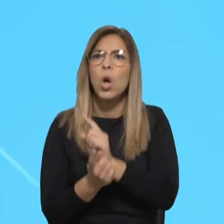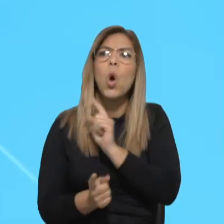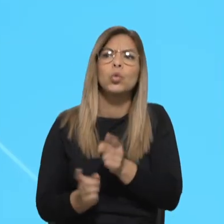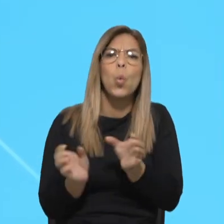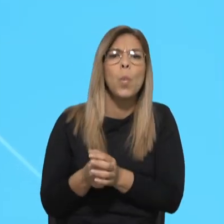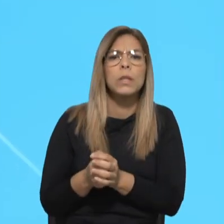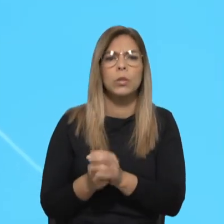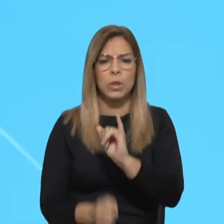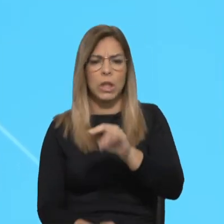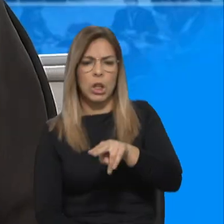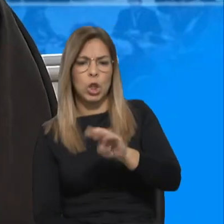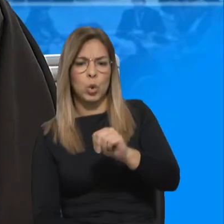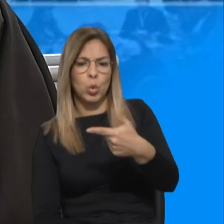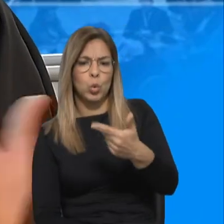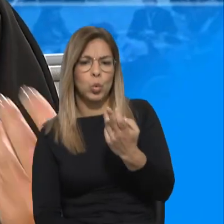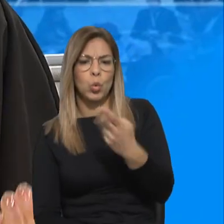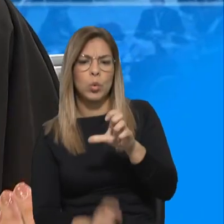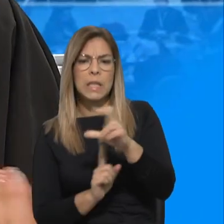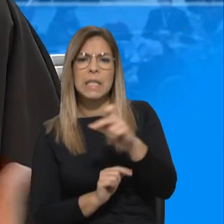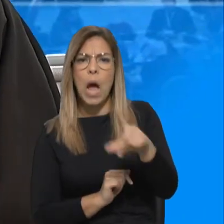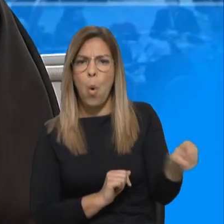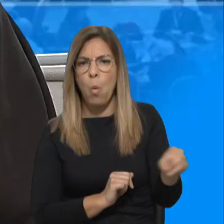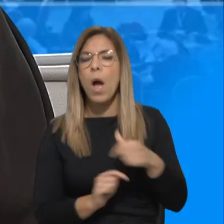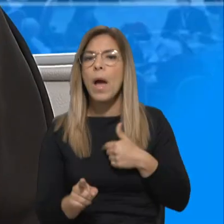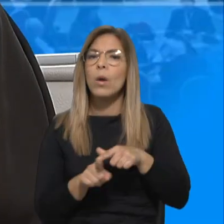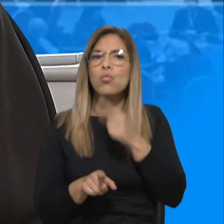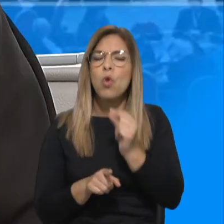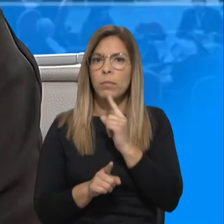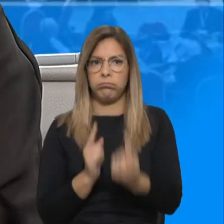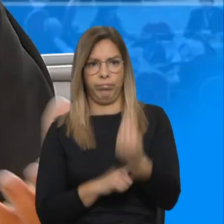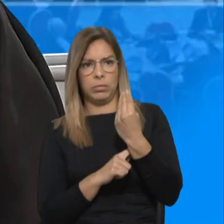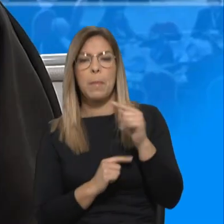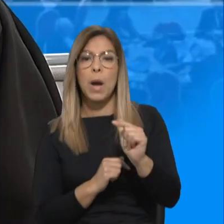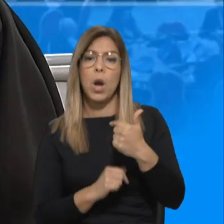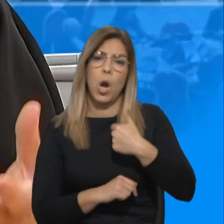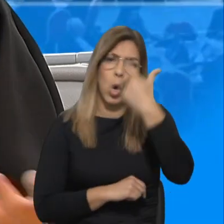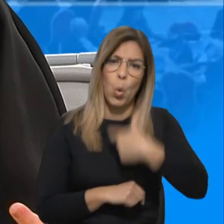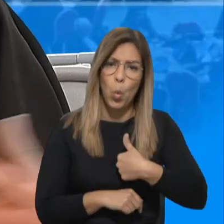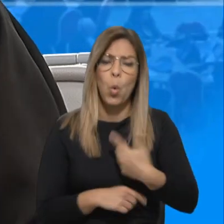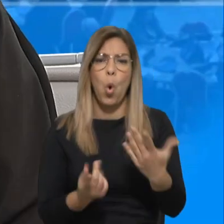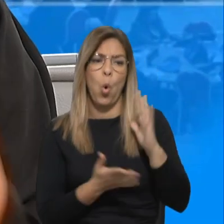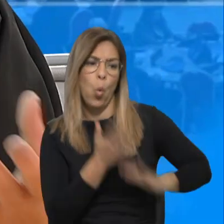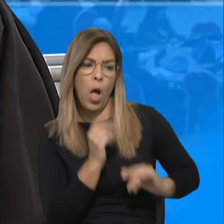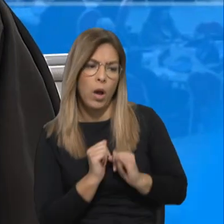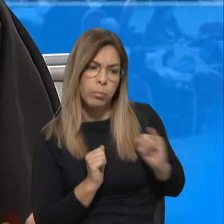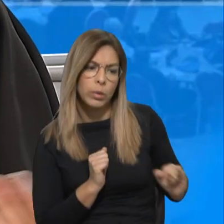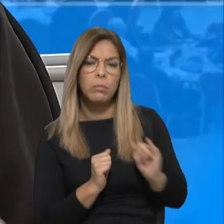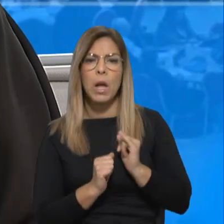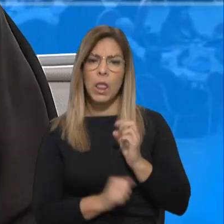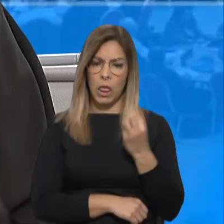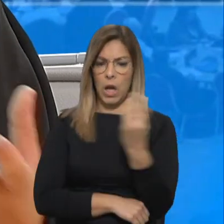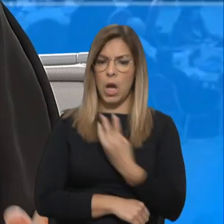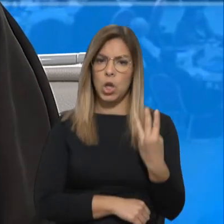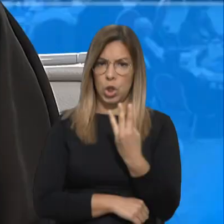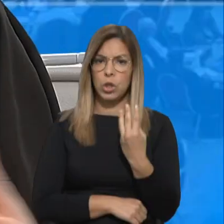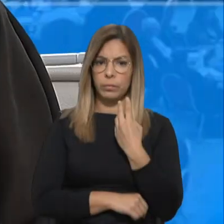de instrução? Uma comissão de instrução sou eu ou a minha colega Alexandra e outra pessoa, e é uma conversa a 3, num ambiente descontraído, num